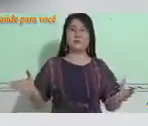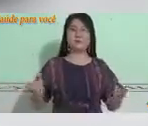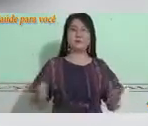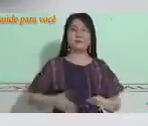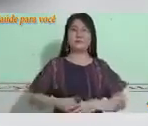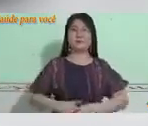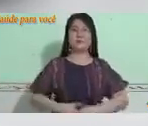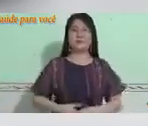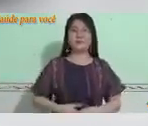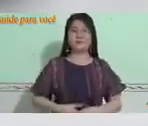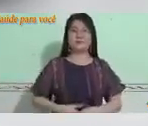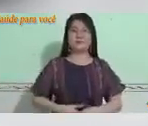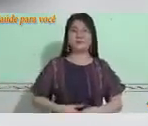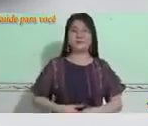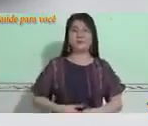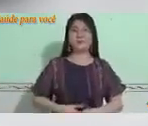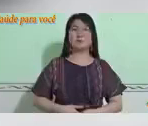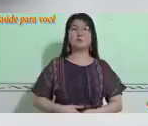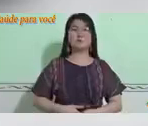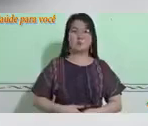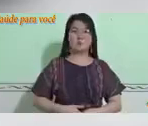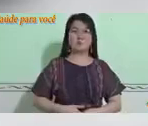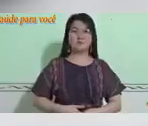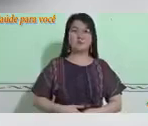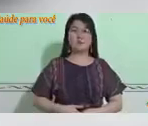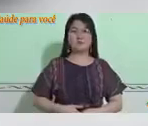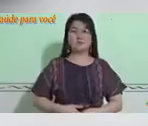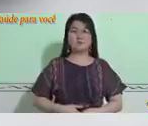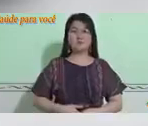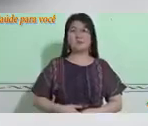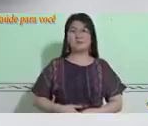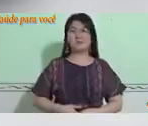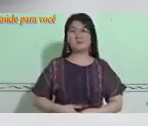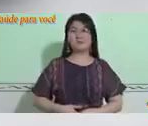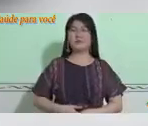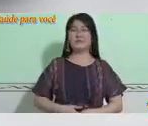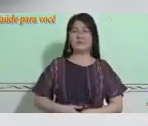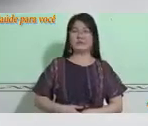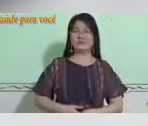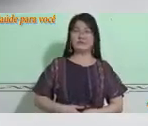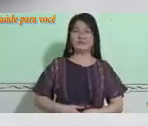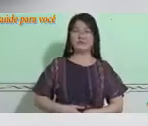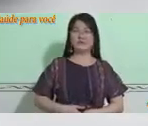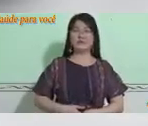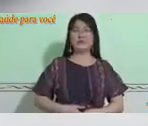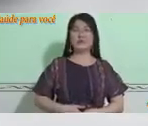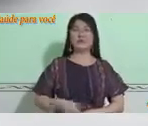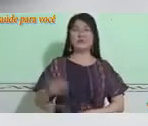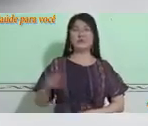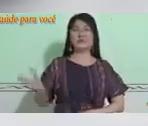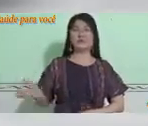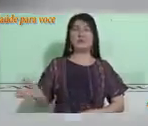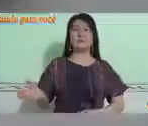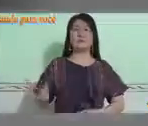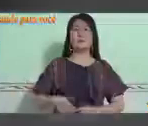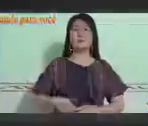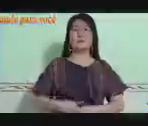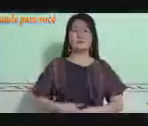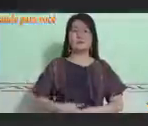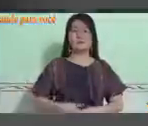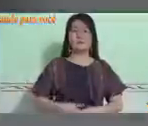SAIBAOS 5 exames que avalia a tireoide. Se o médico indicar o tratamento com iodo radioativo